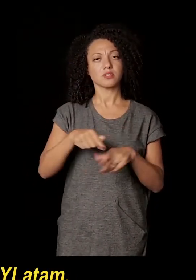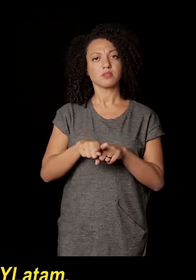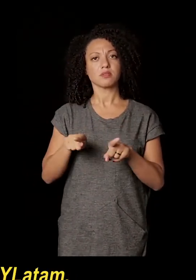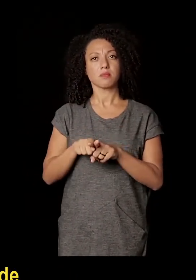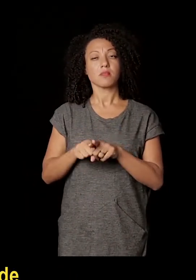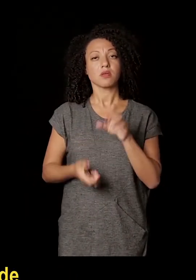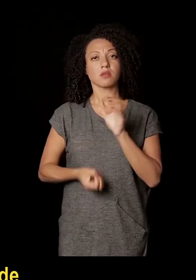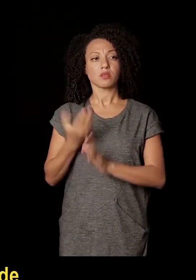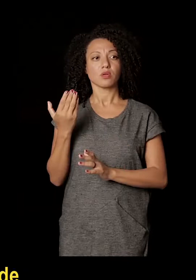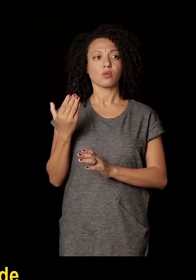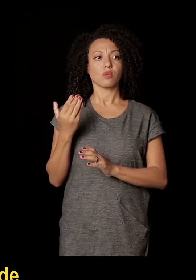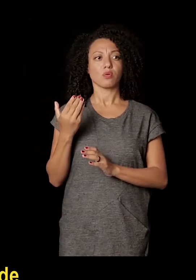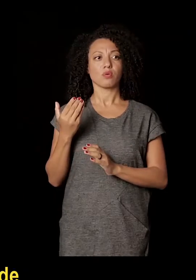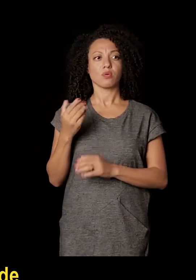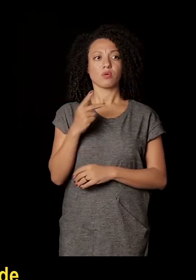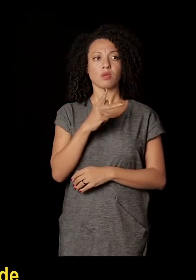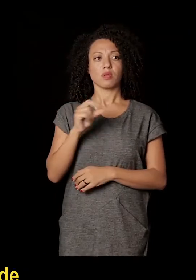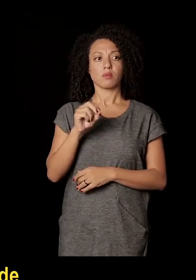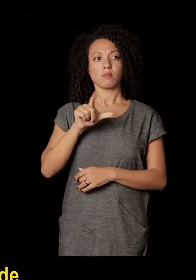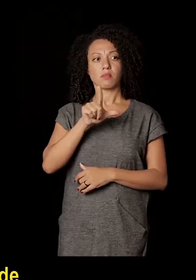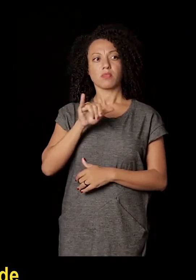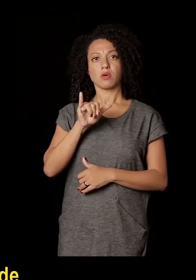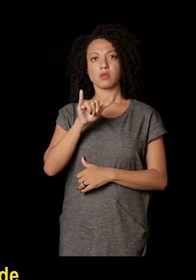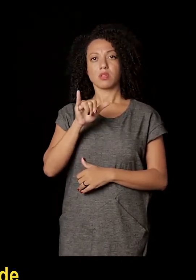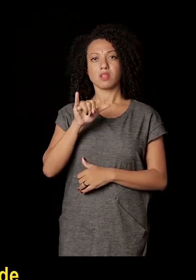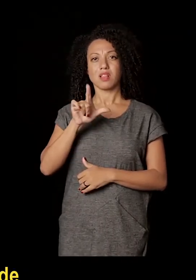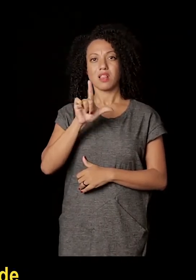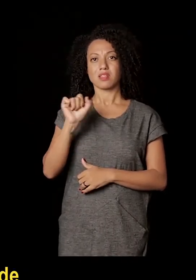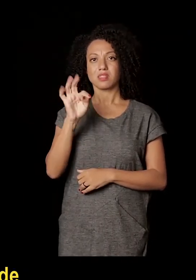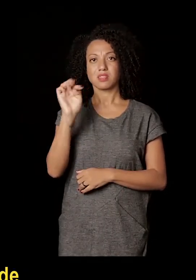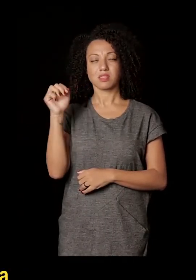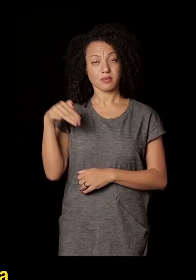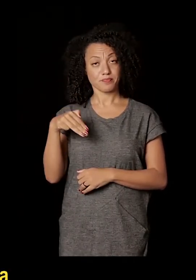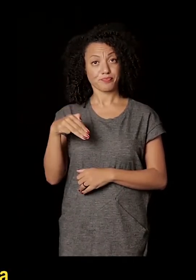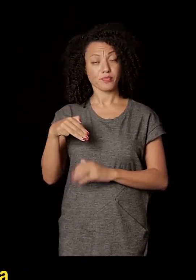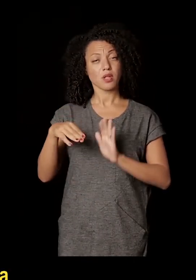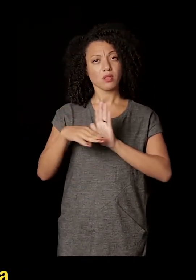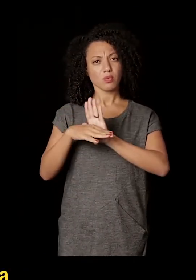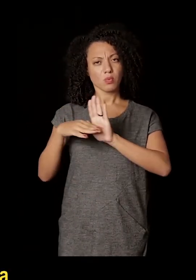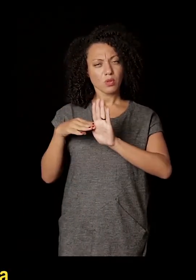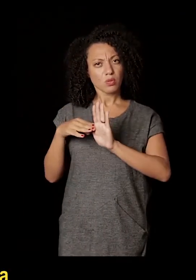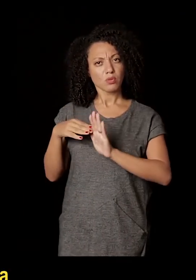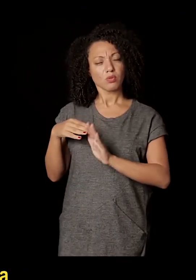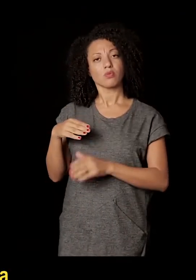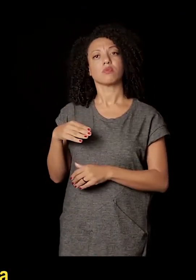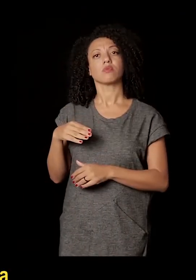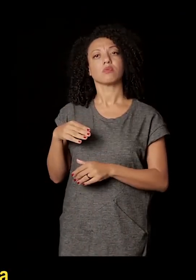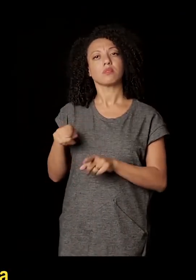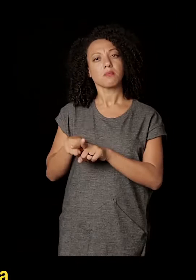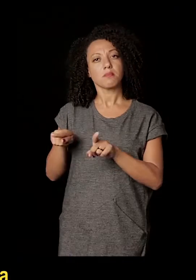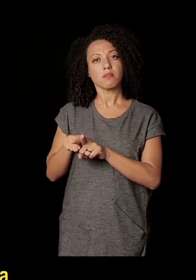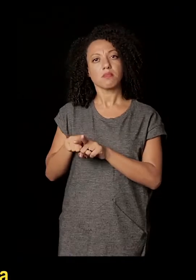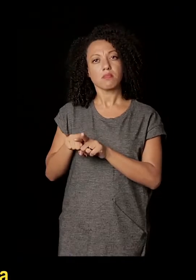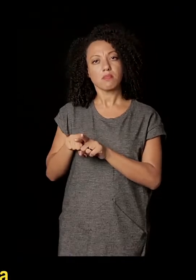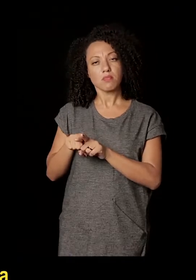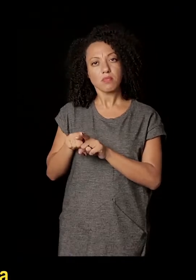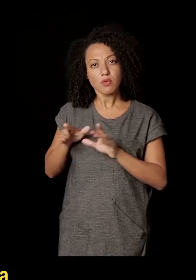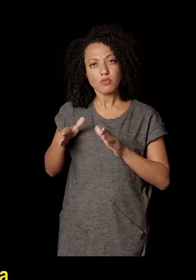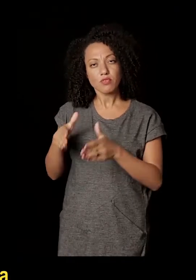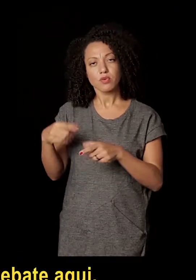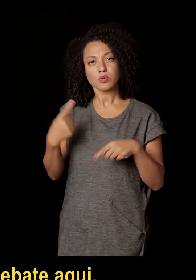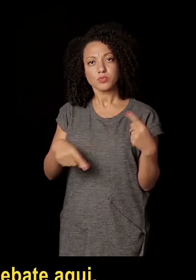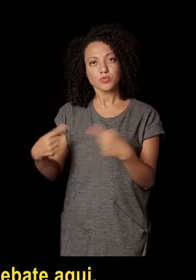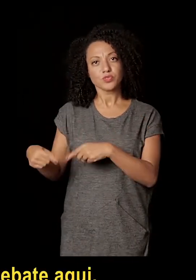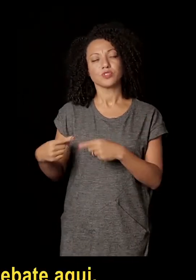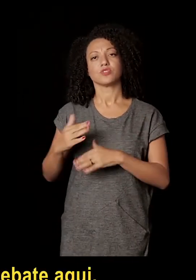Latam. Atualmente é secretário de Cultura de Quito, no Equador, e aí esse viés da política prática dentro do governo